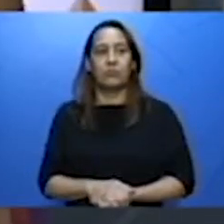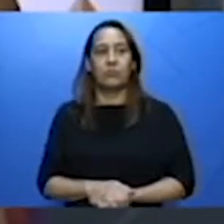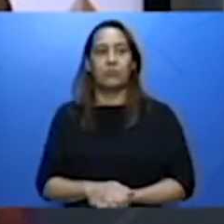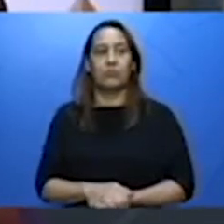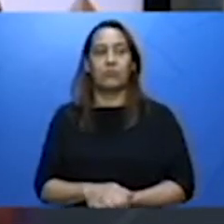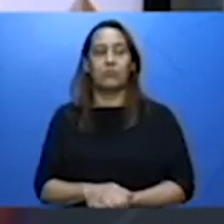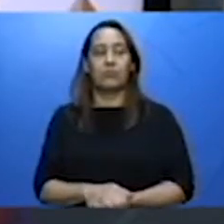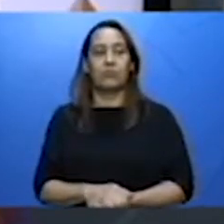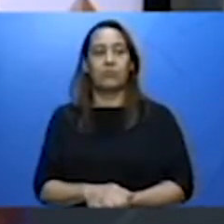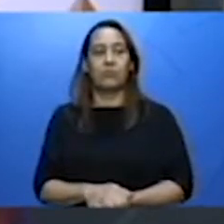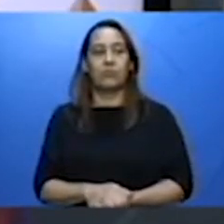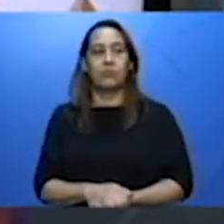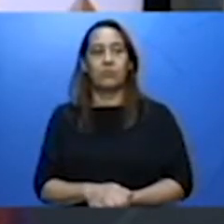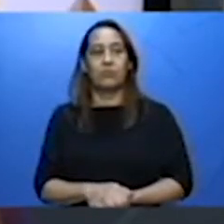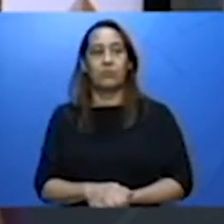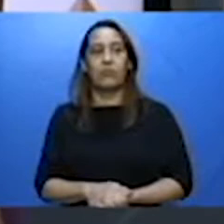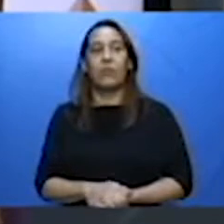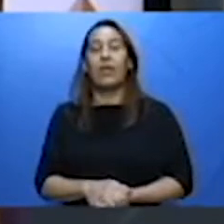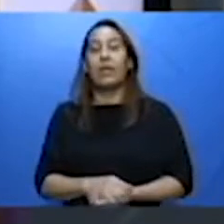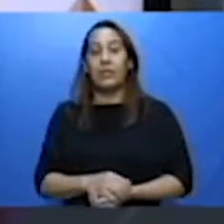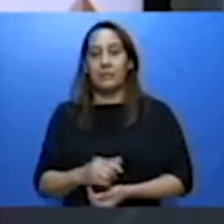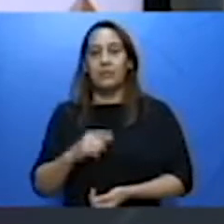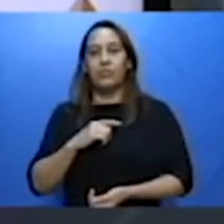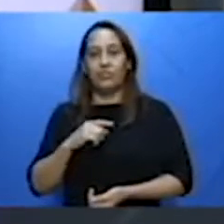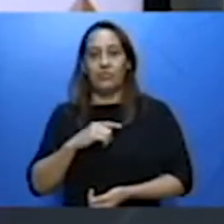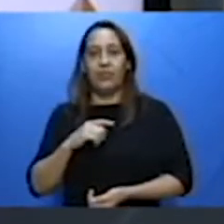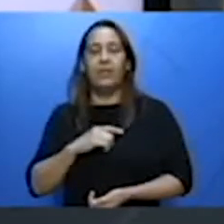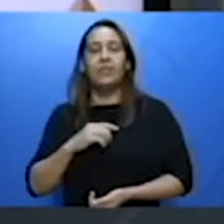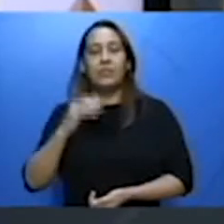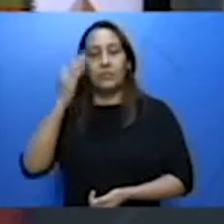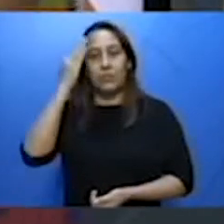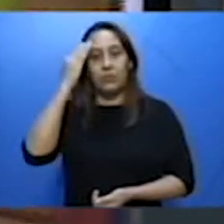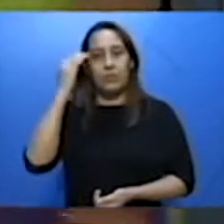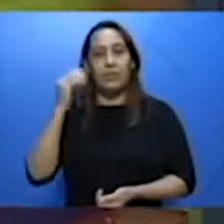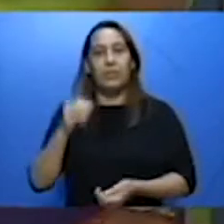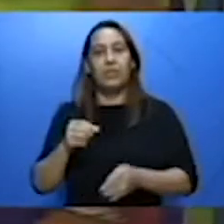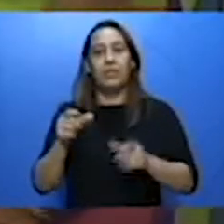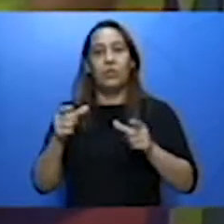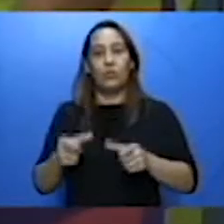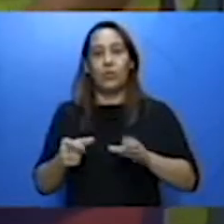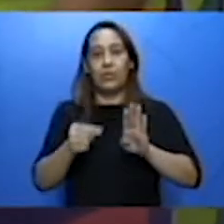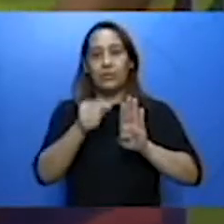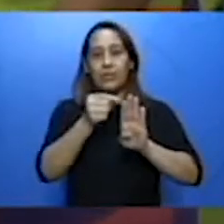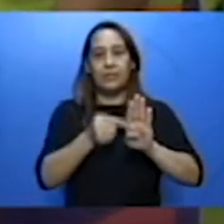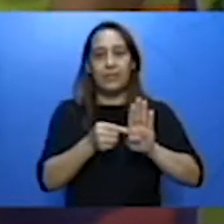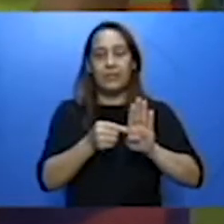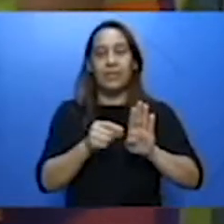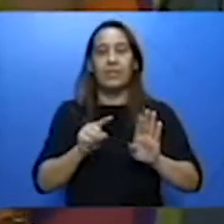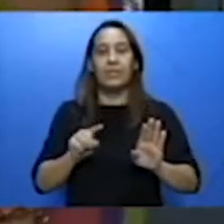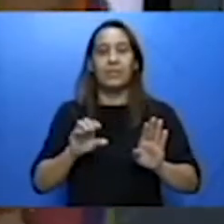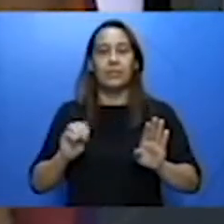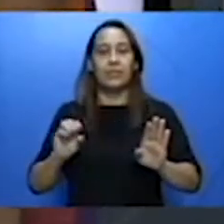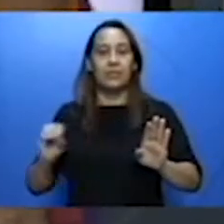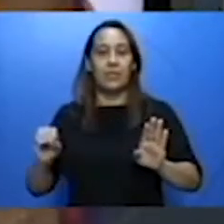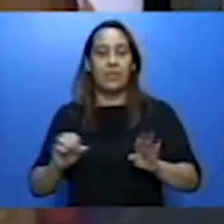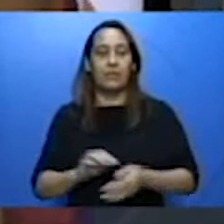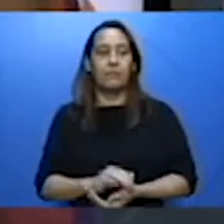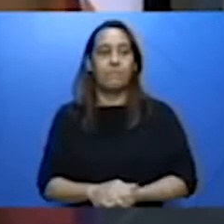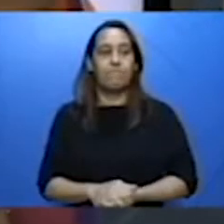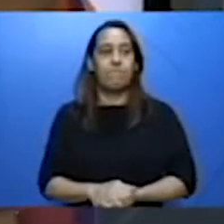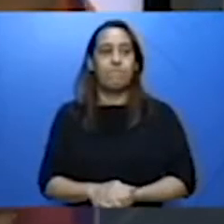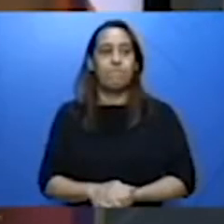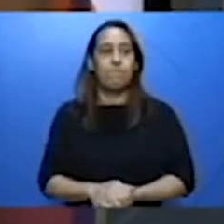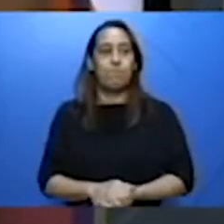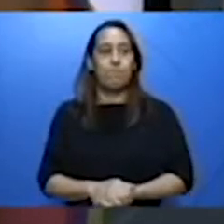aqui embaixo, eu saberia que ele faz parte da centena. Então, vamos analisar bem.